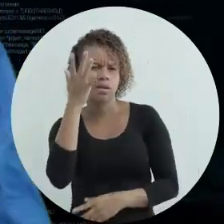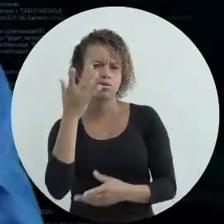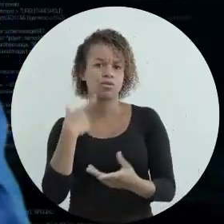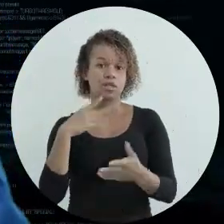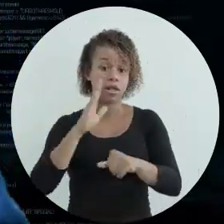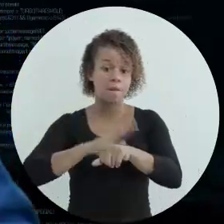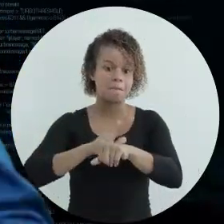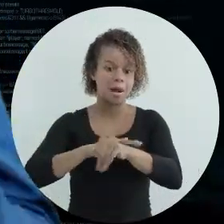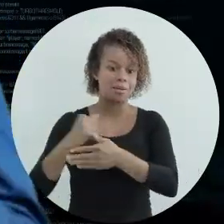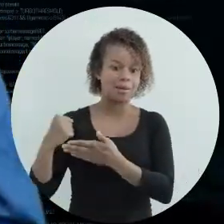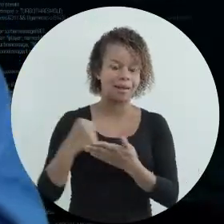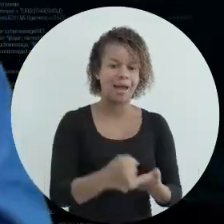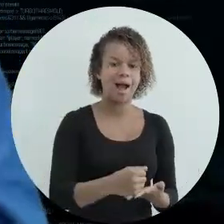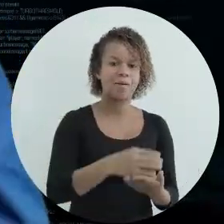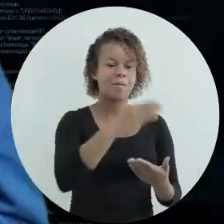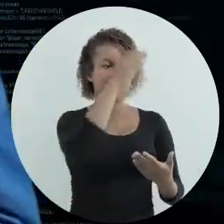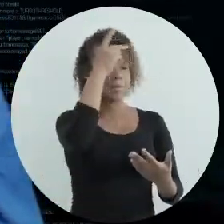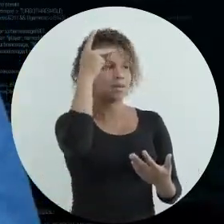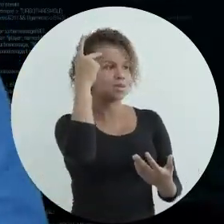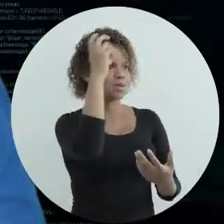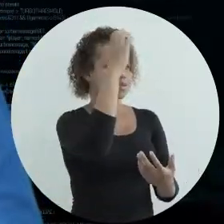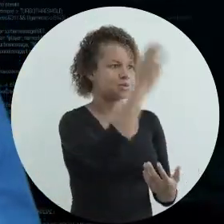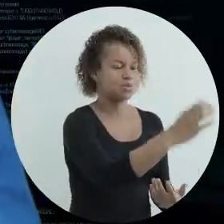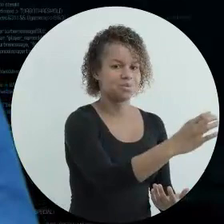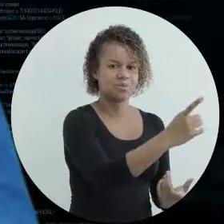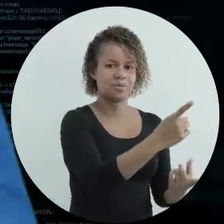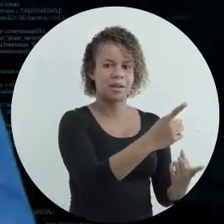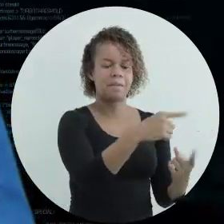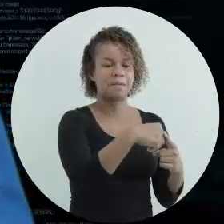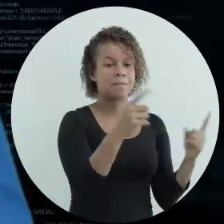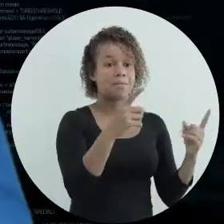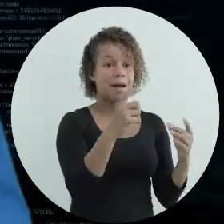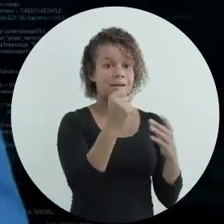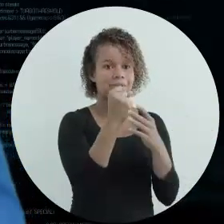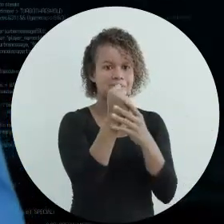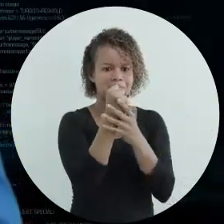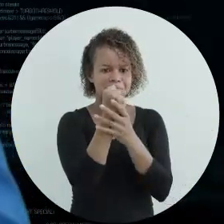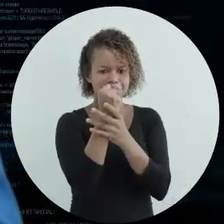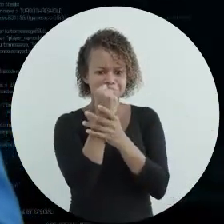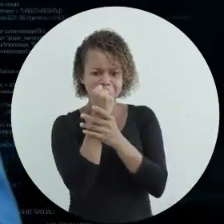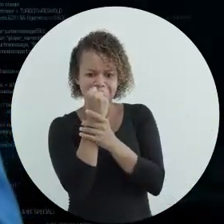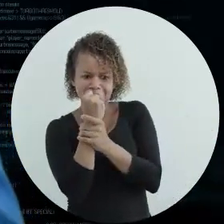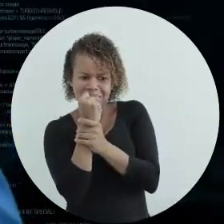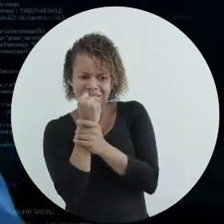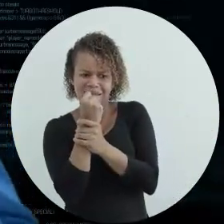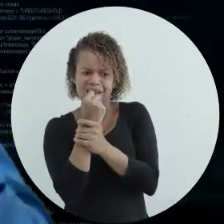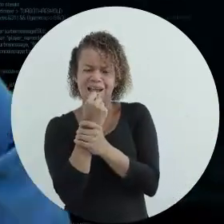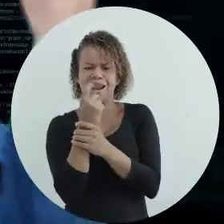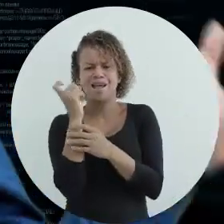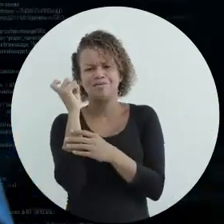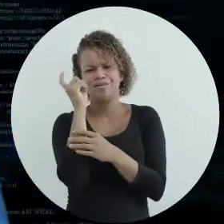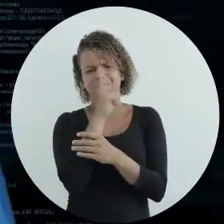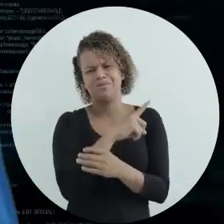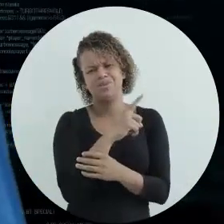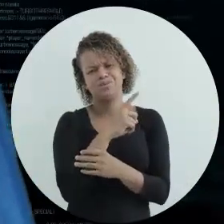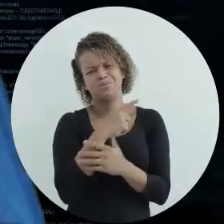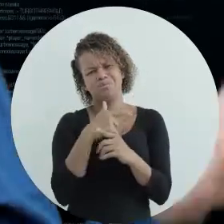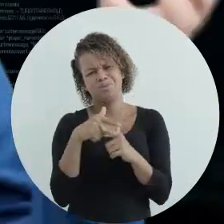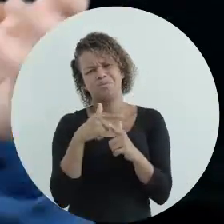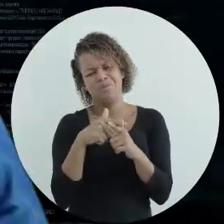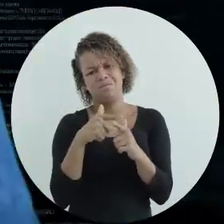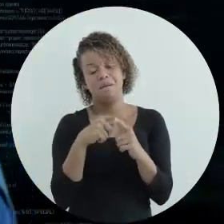cliente. Mas para aprender, eles prejudicam. Por que prejudica? Porque ele